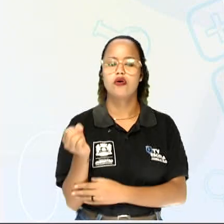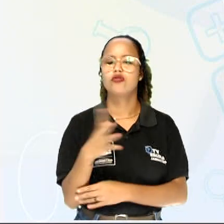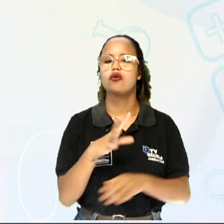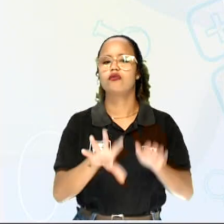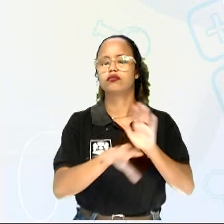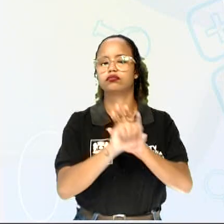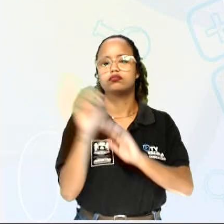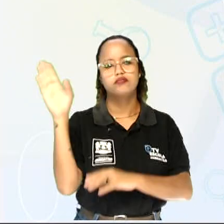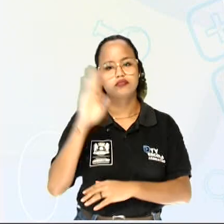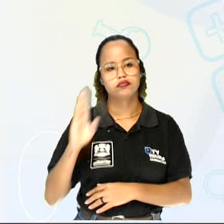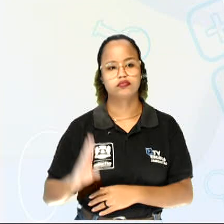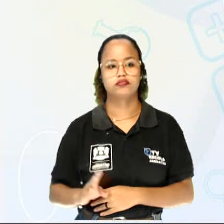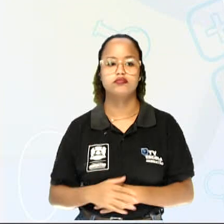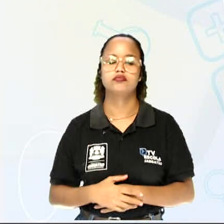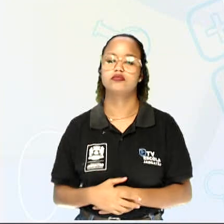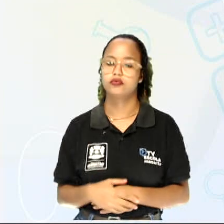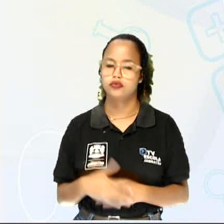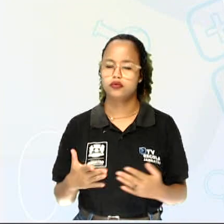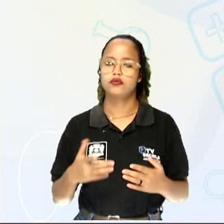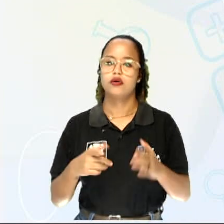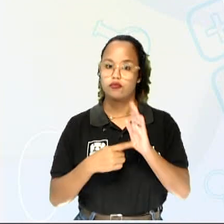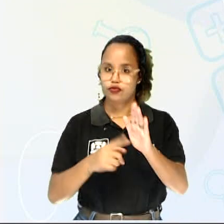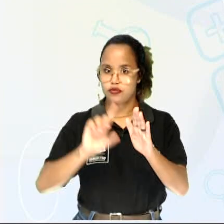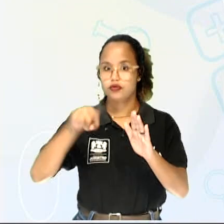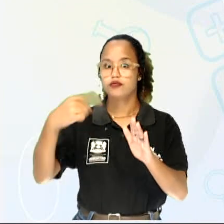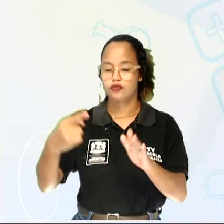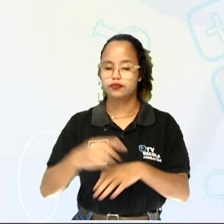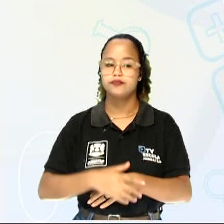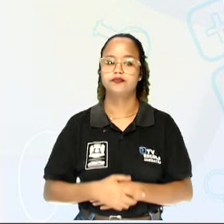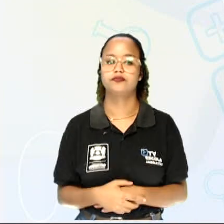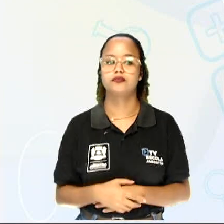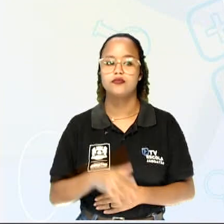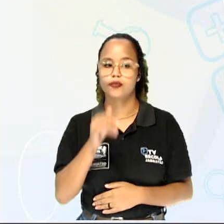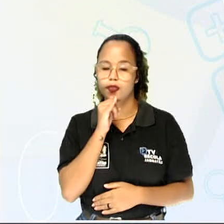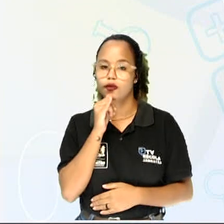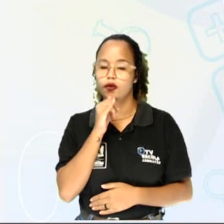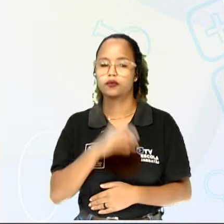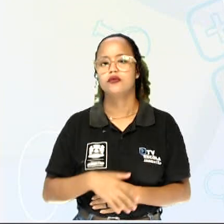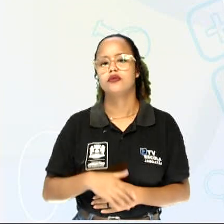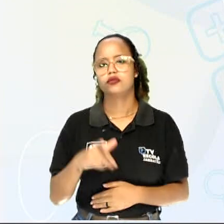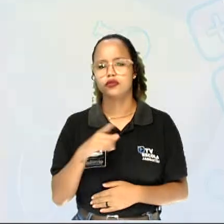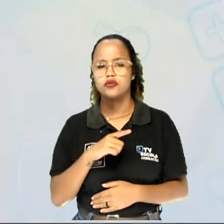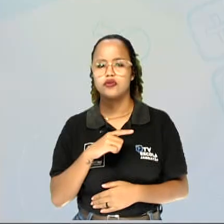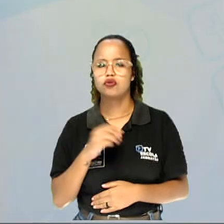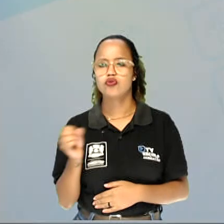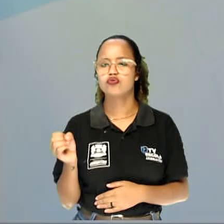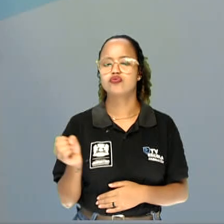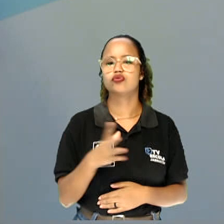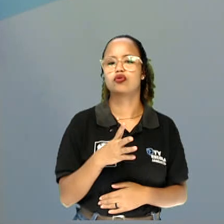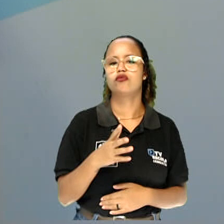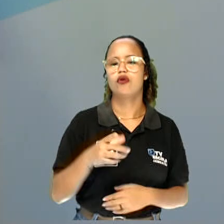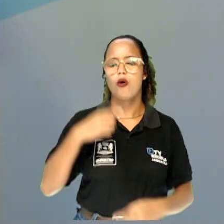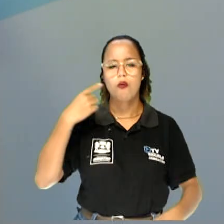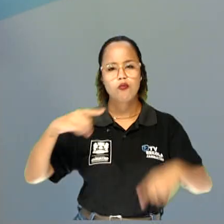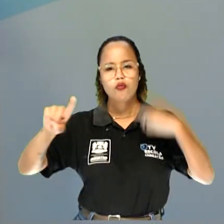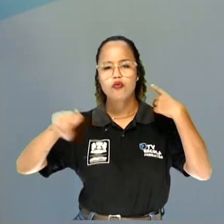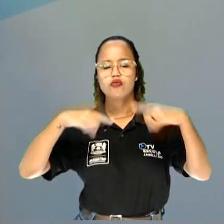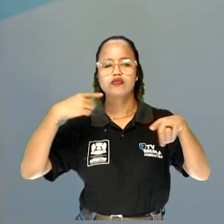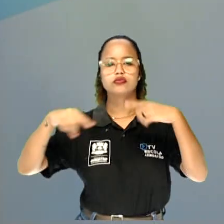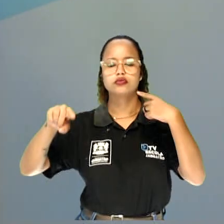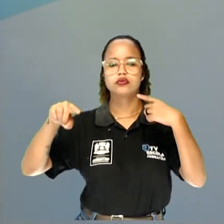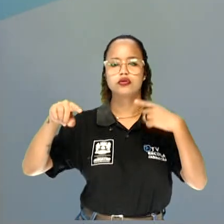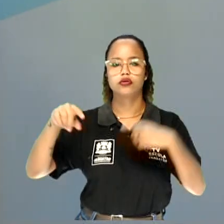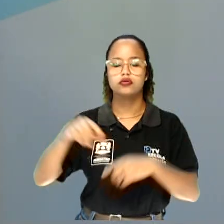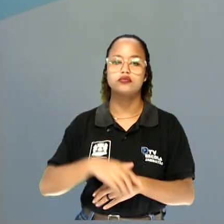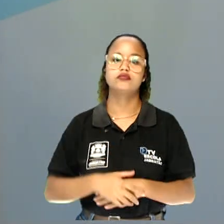novos símbolos nacionais. A gente vai destacar isso mais à frente, como, por exemplo, a adoção de um novo hino nacional e a adoção também